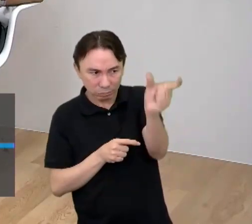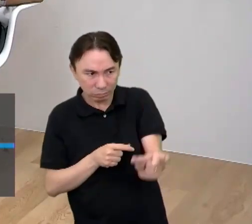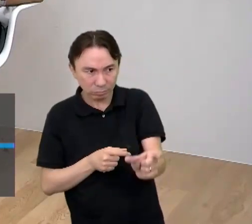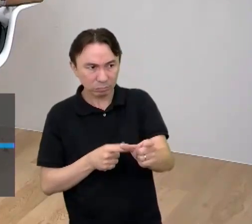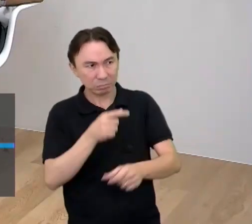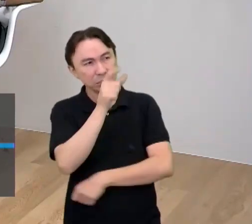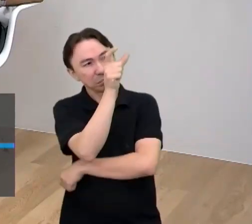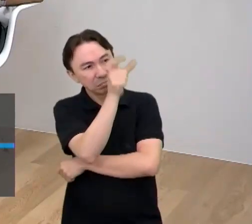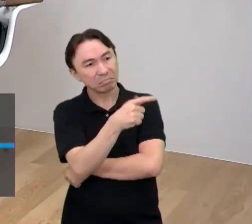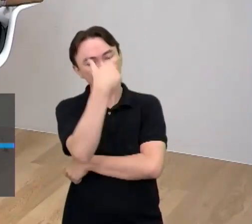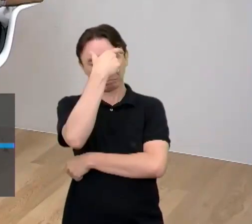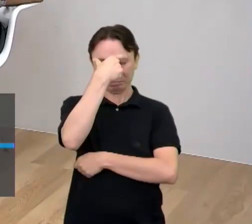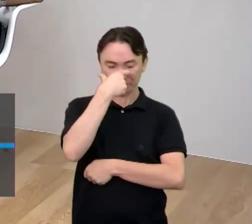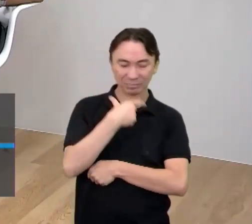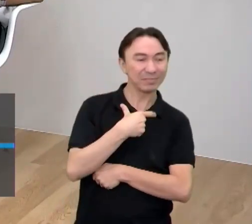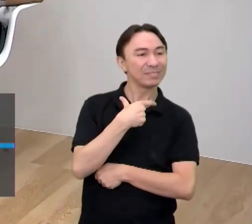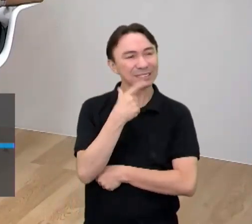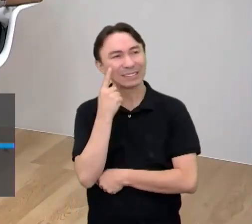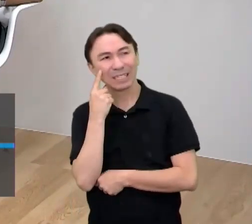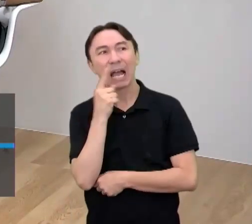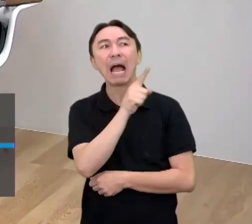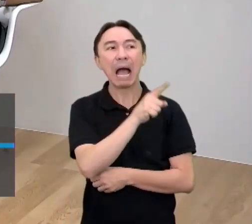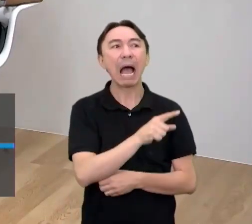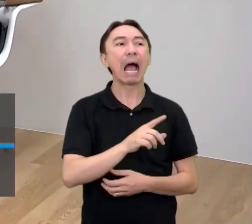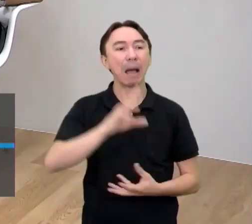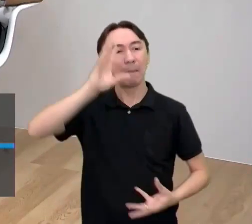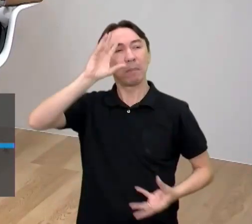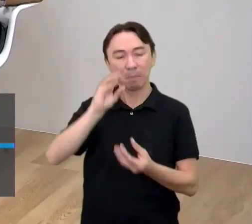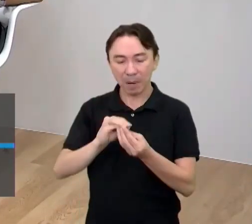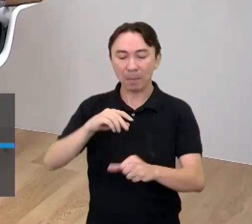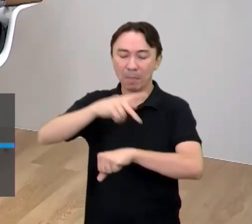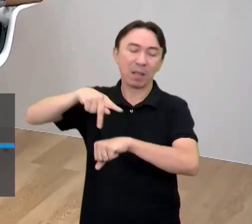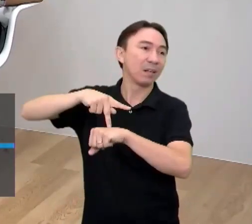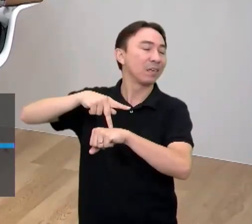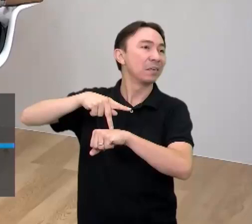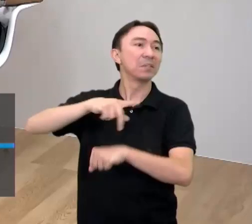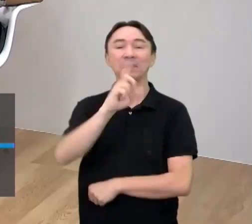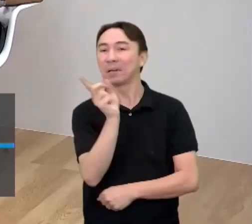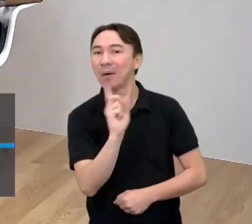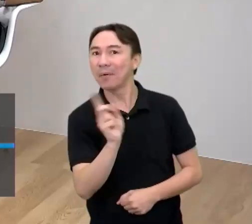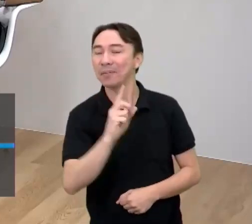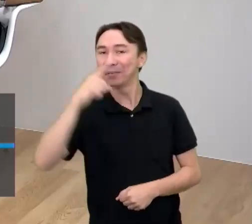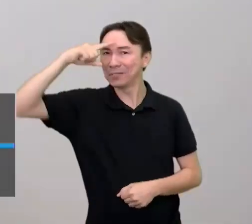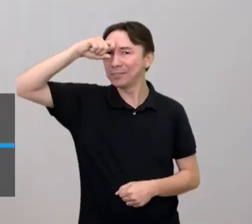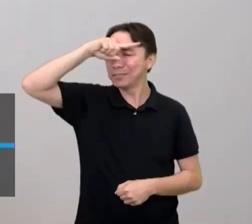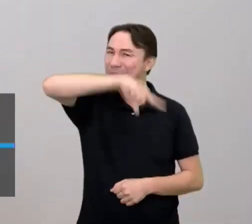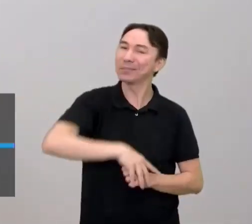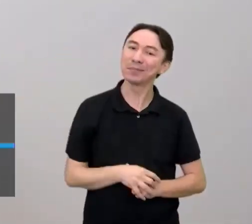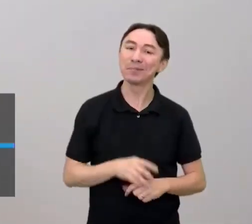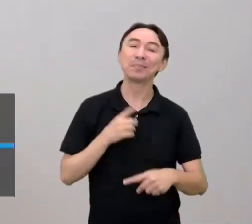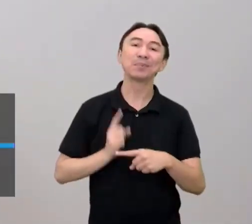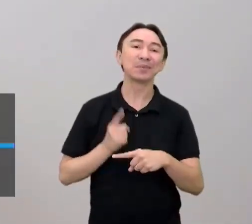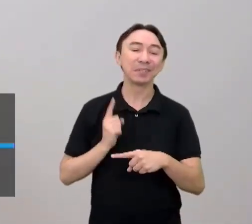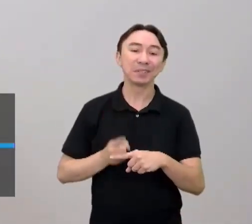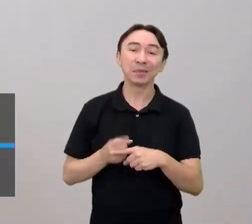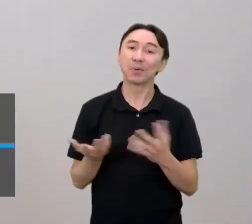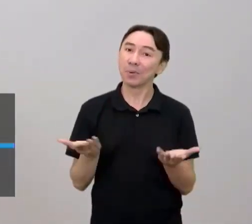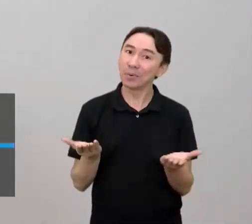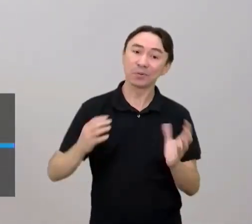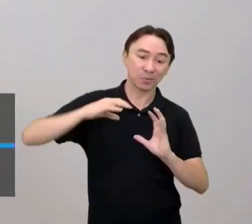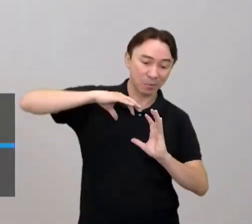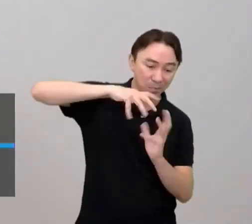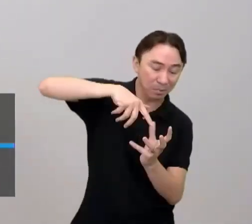mundo agora, ele começou a se entrelaçar. Né? Está muito mais o conectado. que, para mim, é